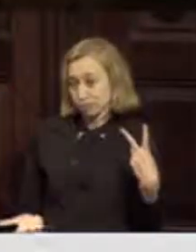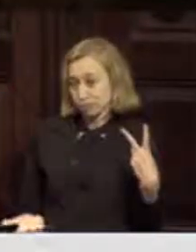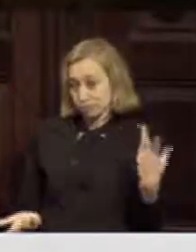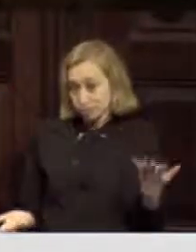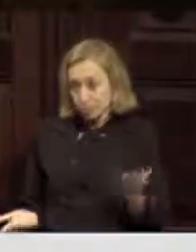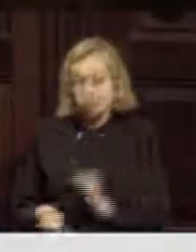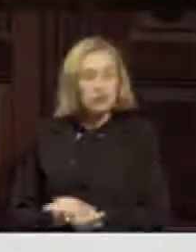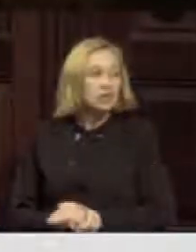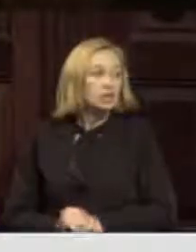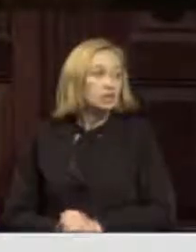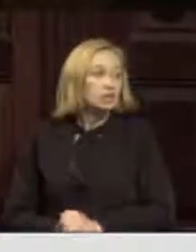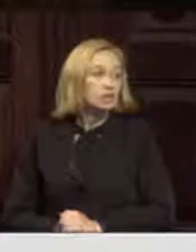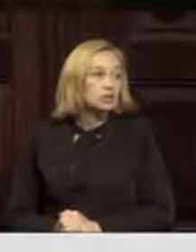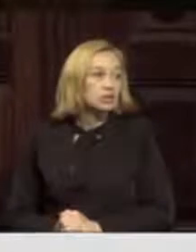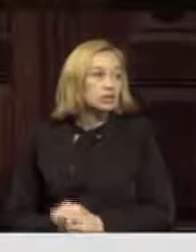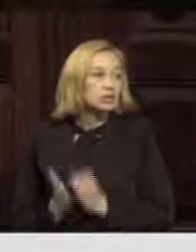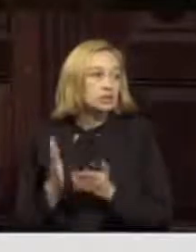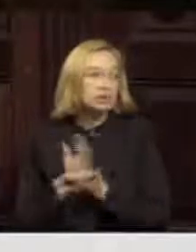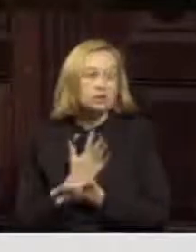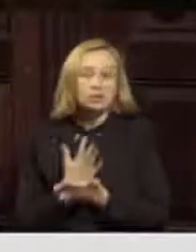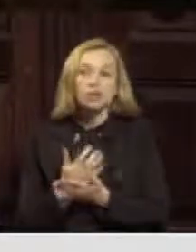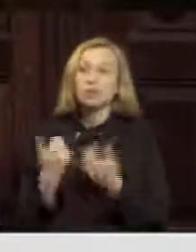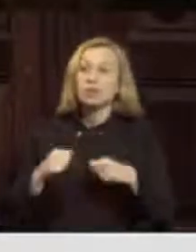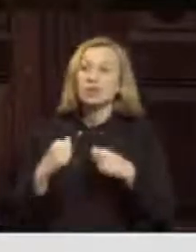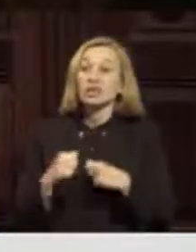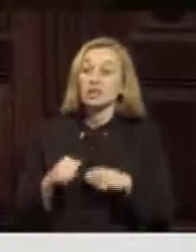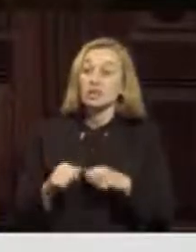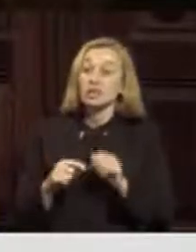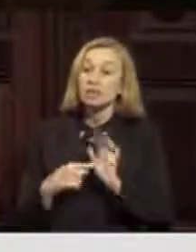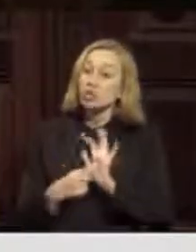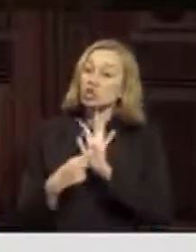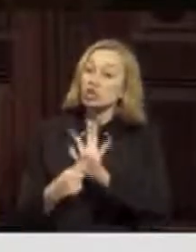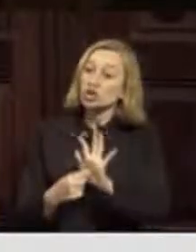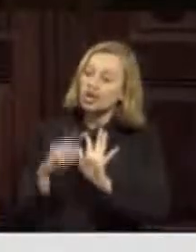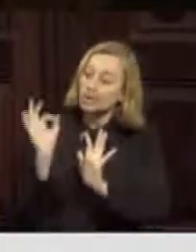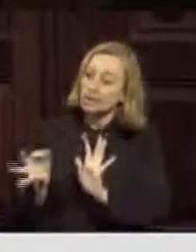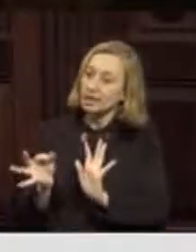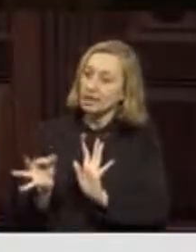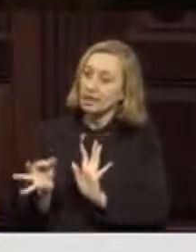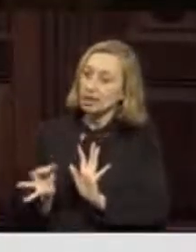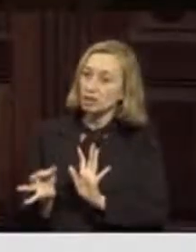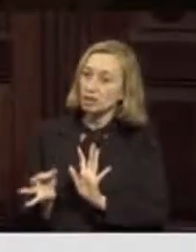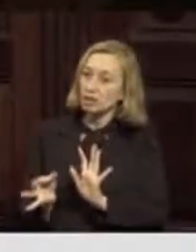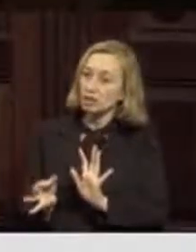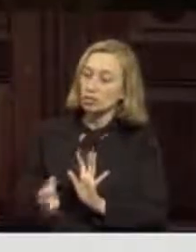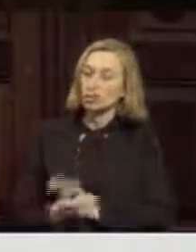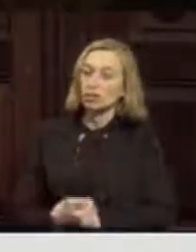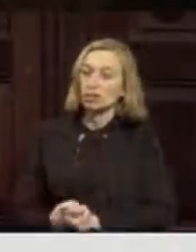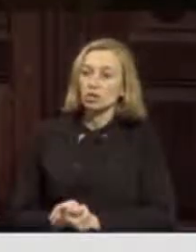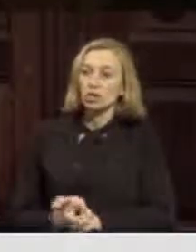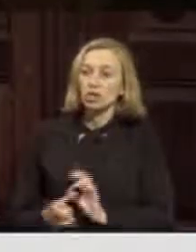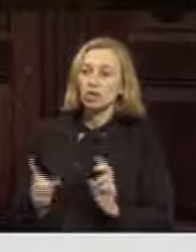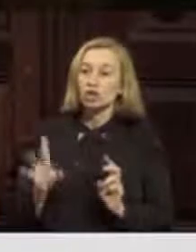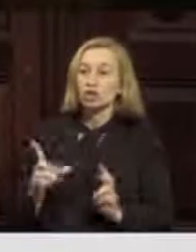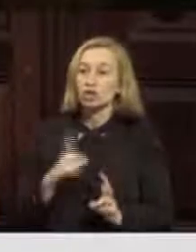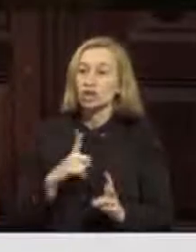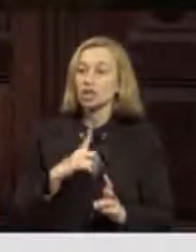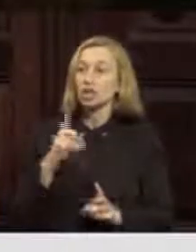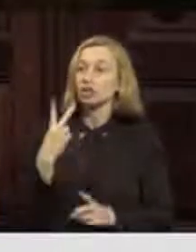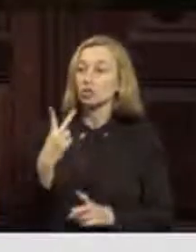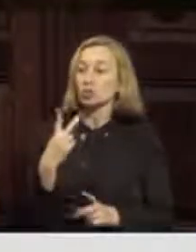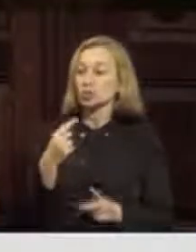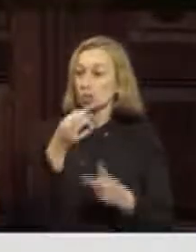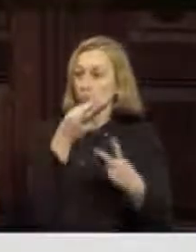Estado. Então nós vamos deixar claro para a comunidade do Colégio Agrícola de Campos que só há duas